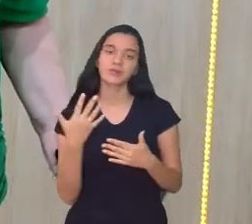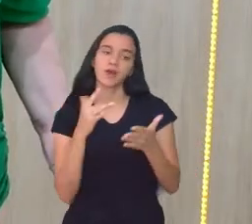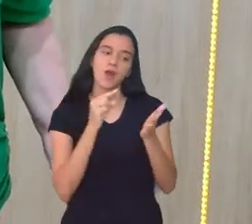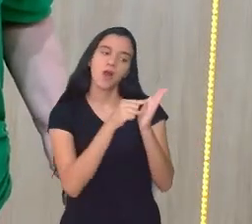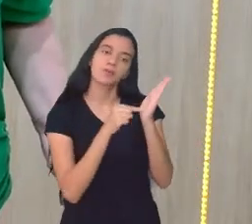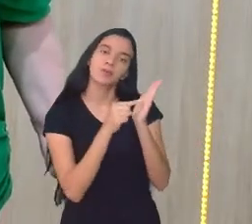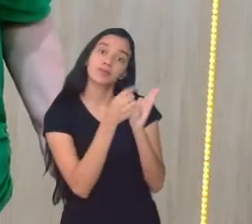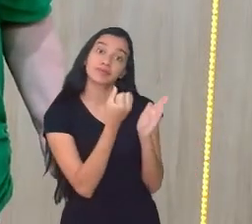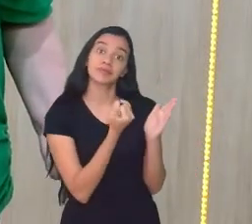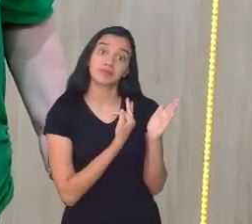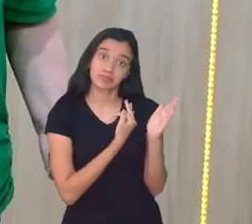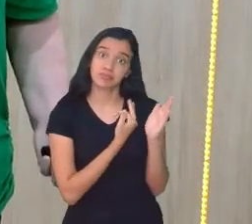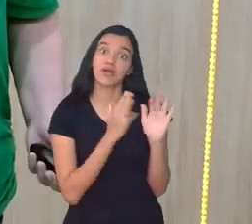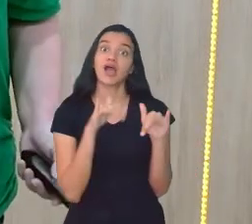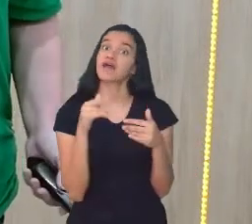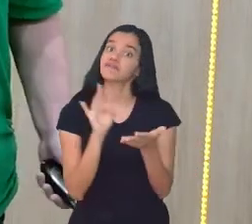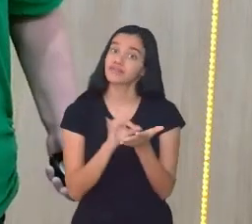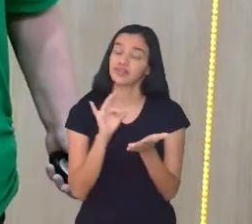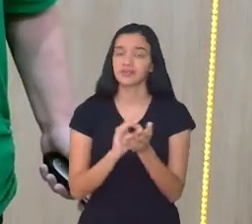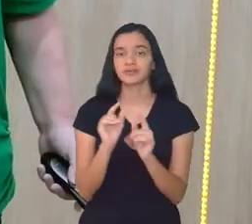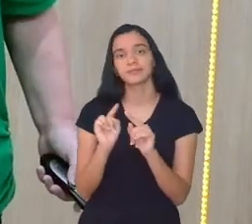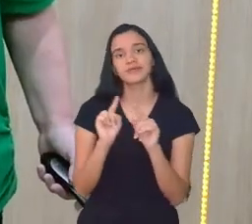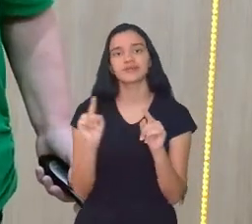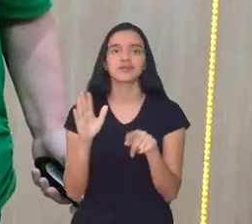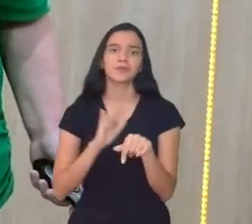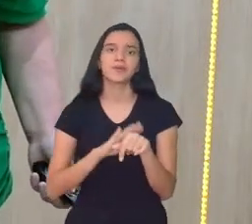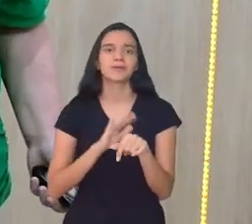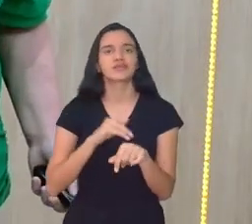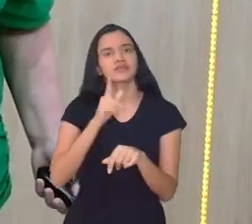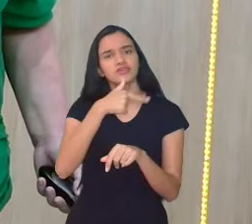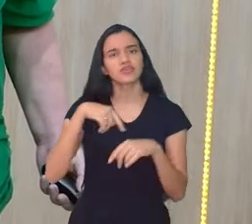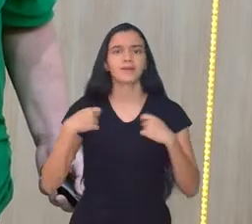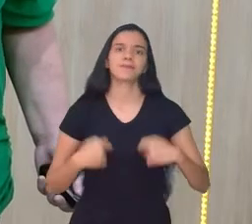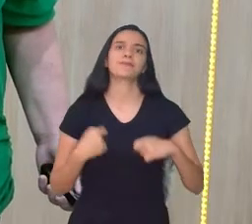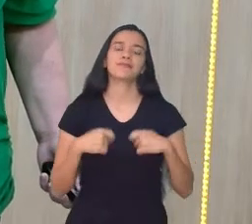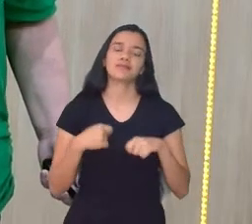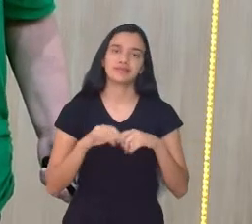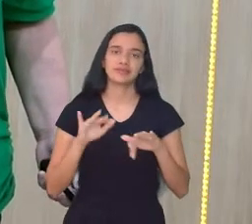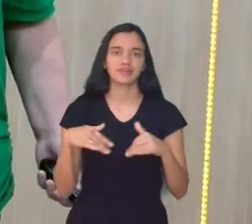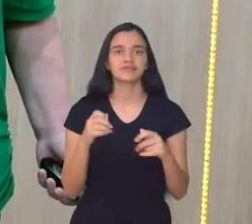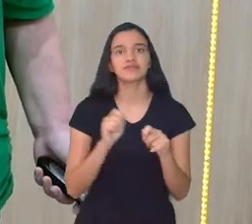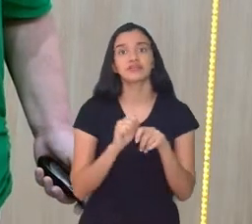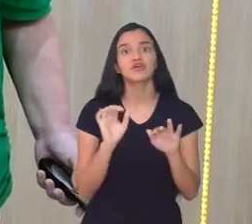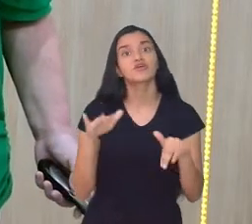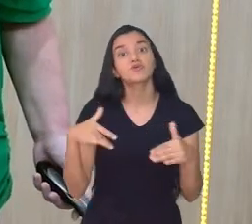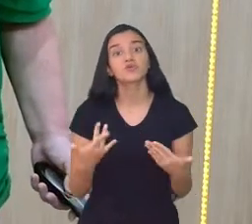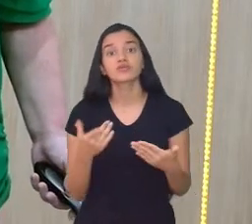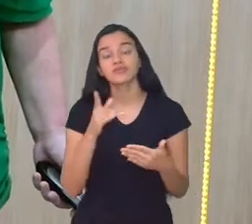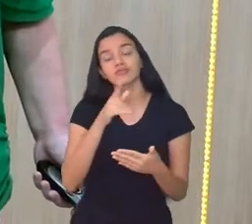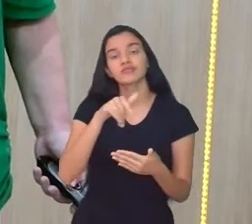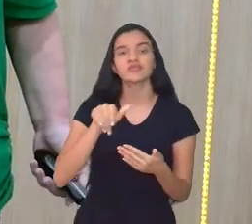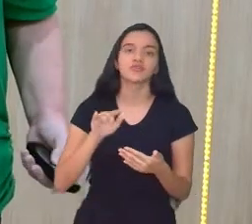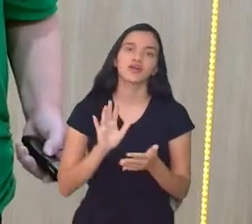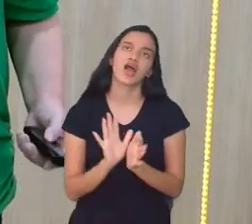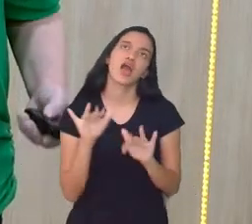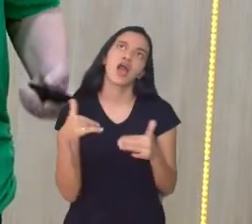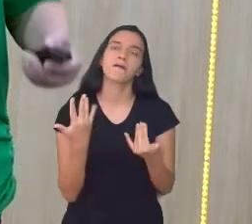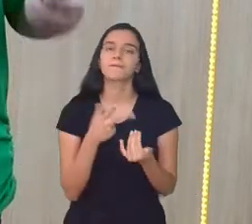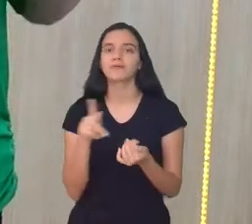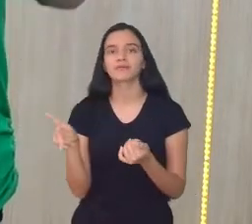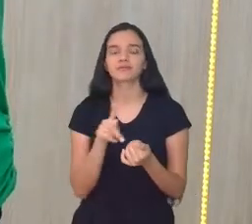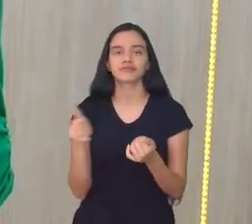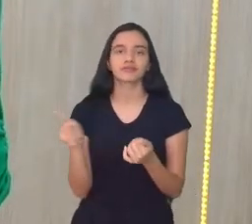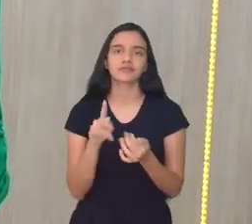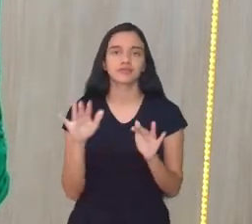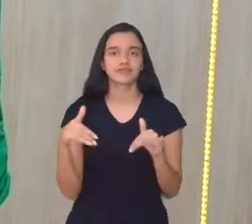calculadora. É verdade, mas tem situações que vocês vão precisar fazer. Quando? Quando vocês... Ah, professora,